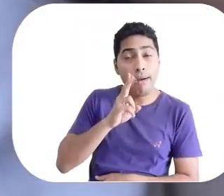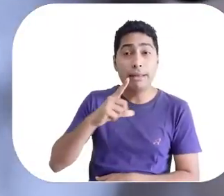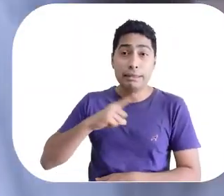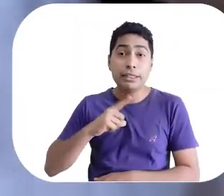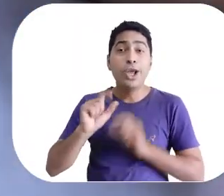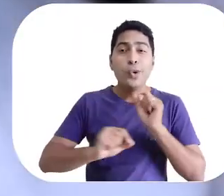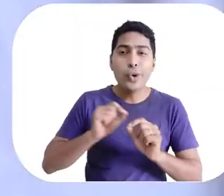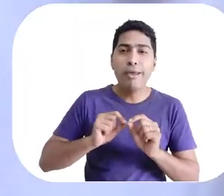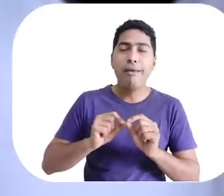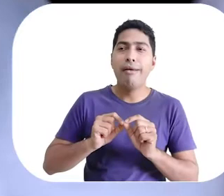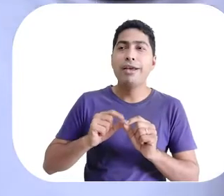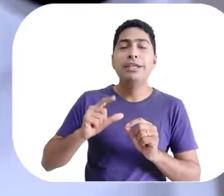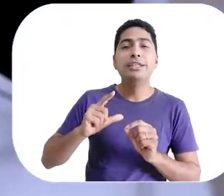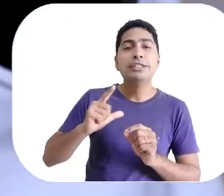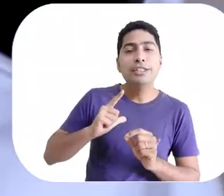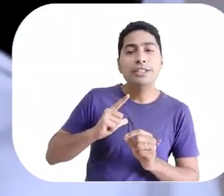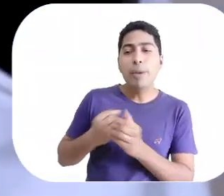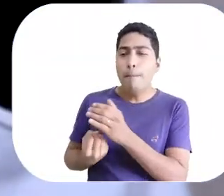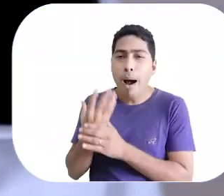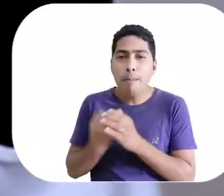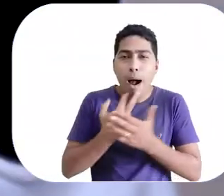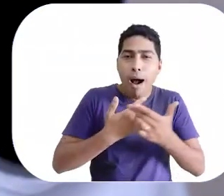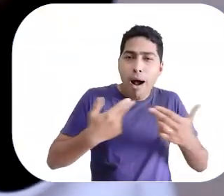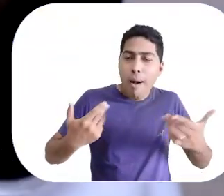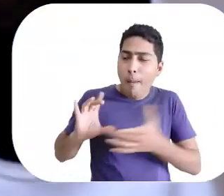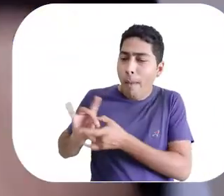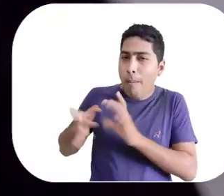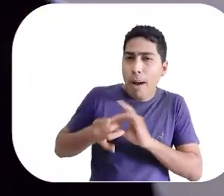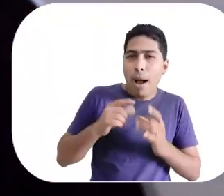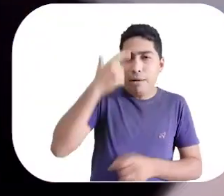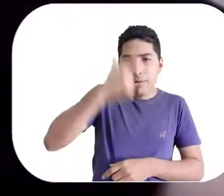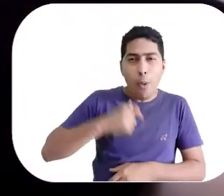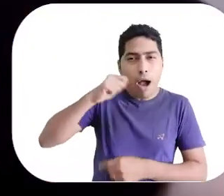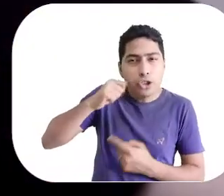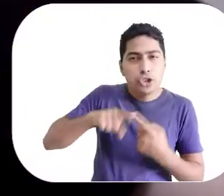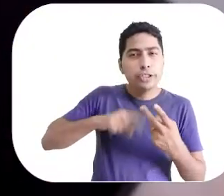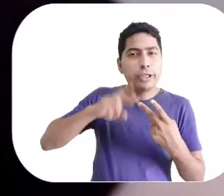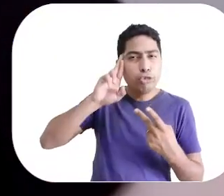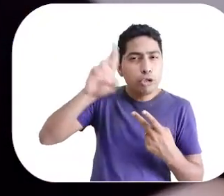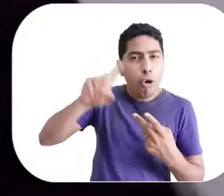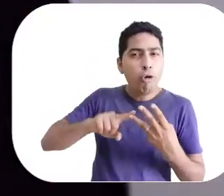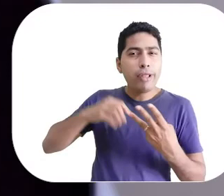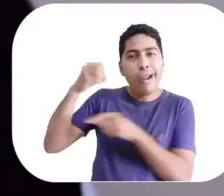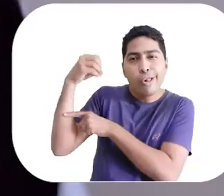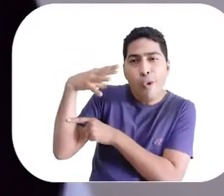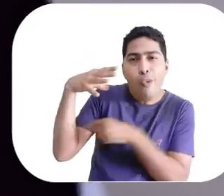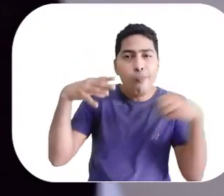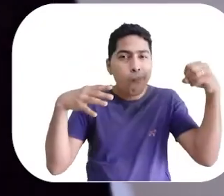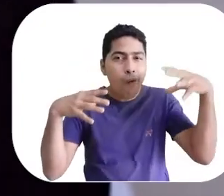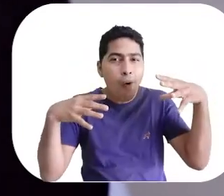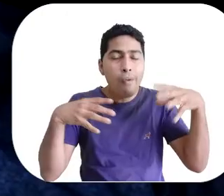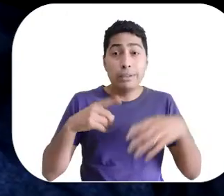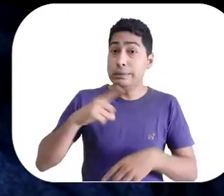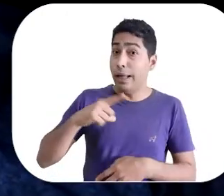né, de produção, né, vai do artista, do diretor, da iluminação. Então é bom a gente sempre pautar